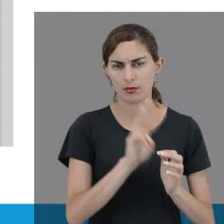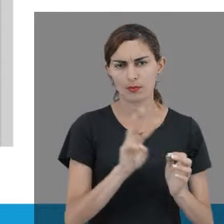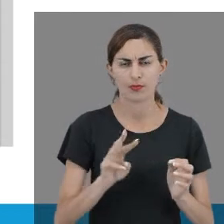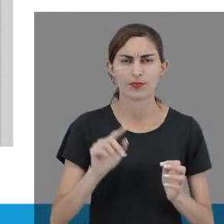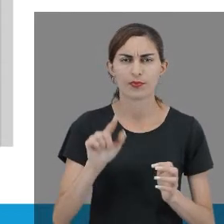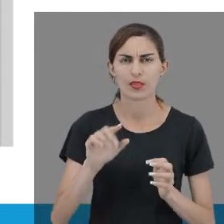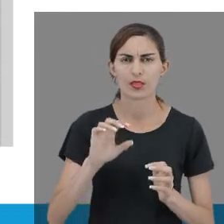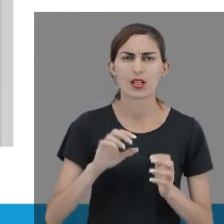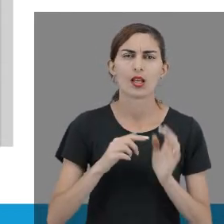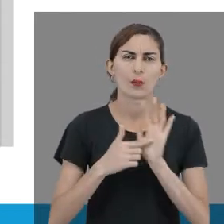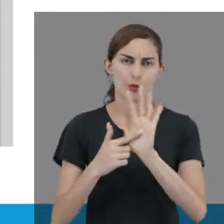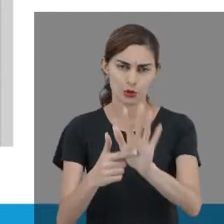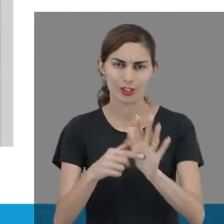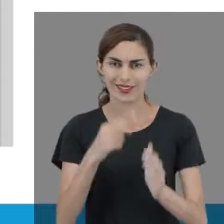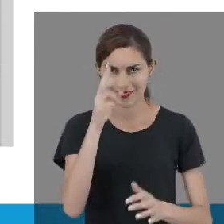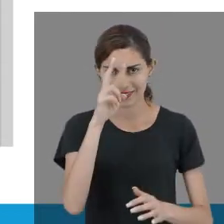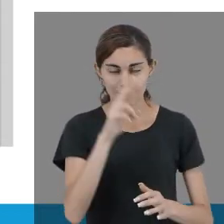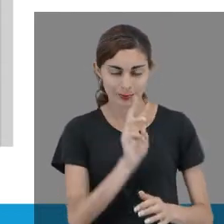é o site